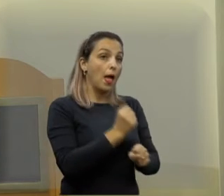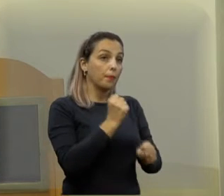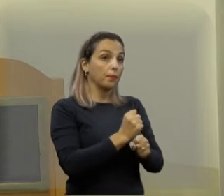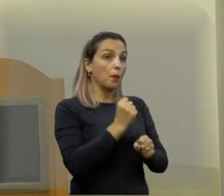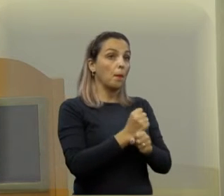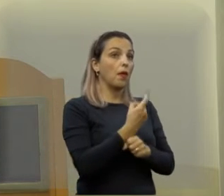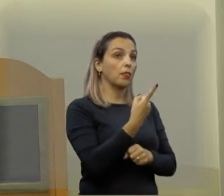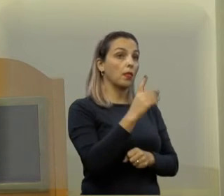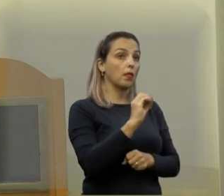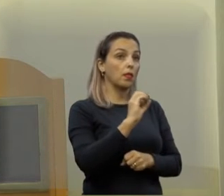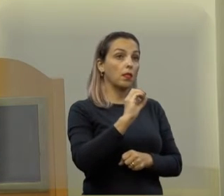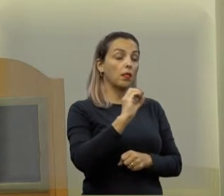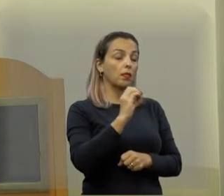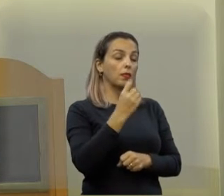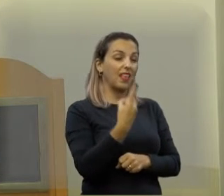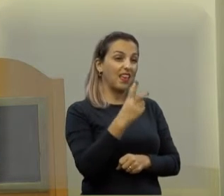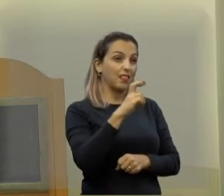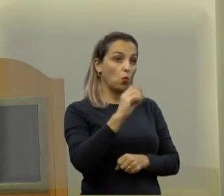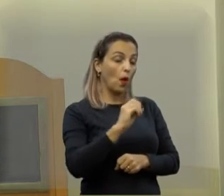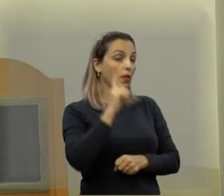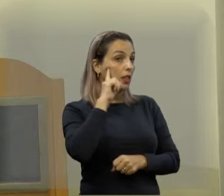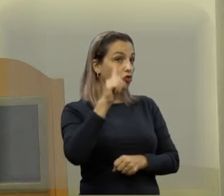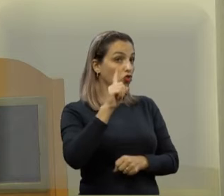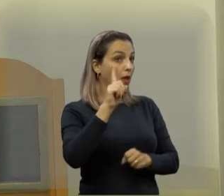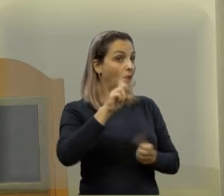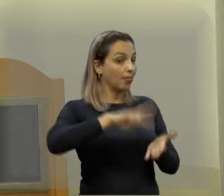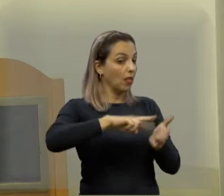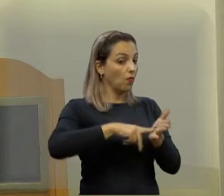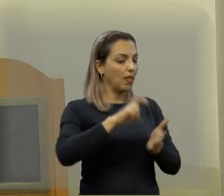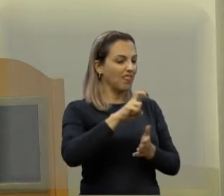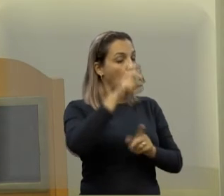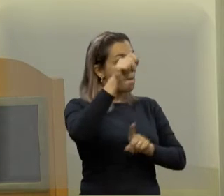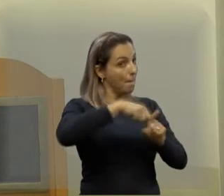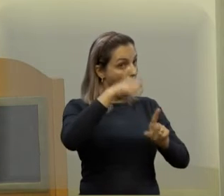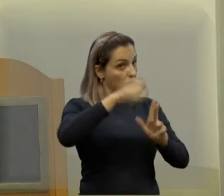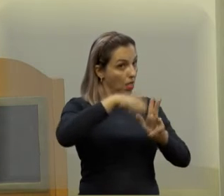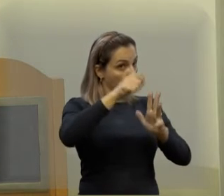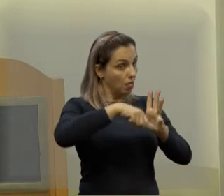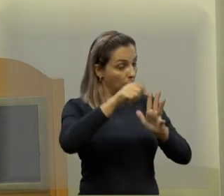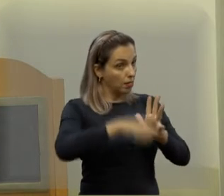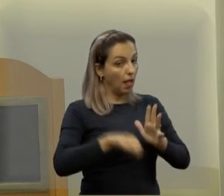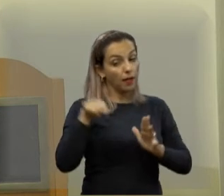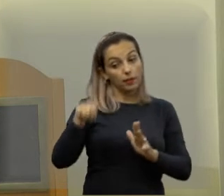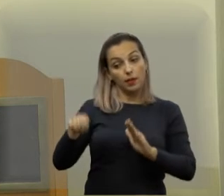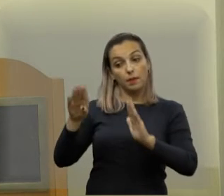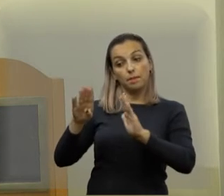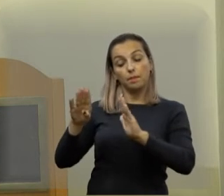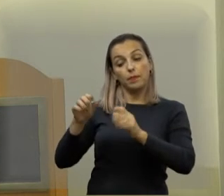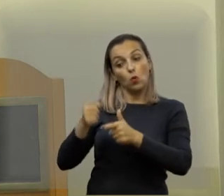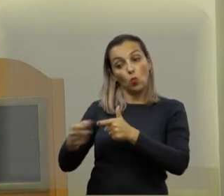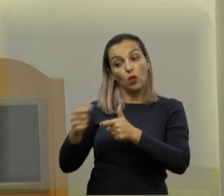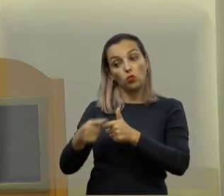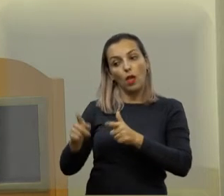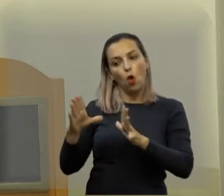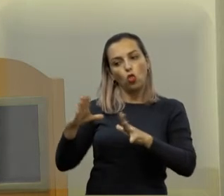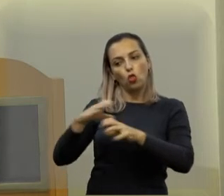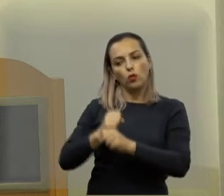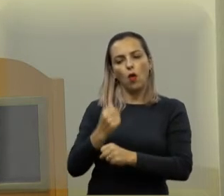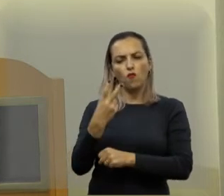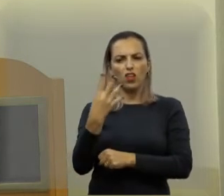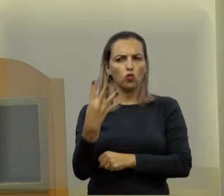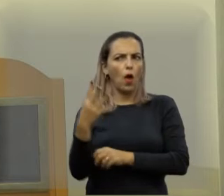duração de 150 dias ou seja 5 meses o imóvel locado é de 24 meses